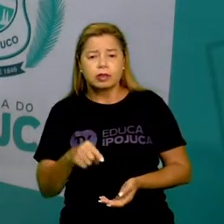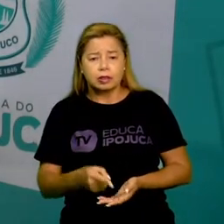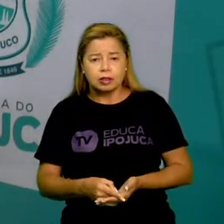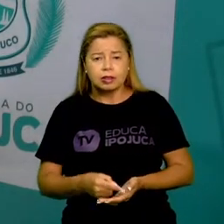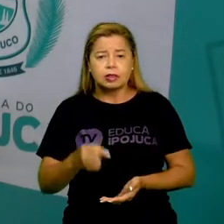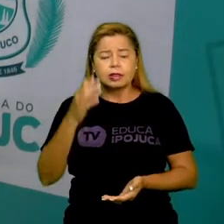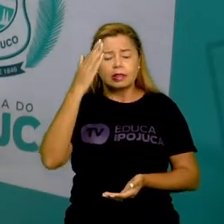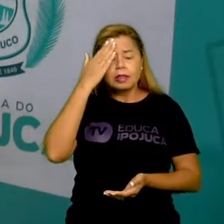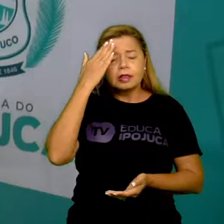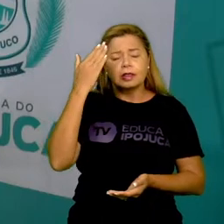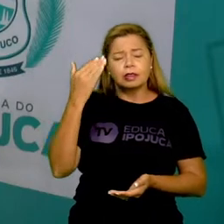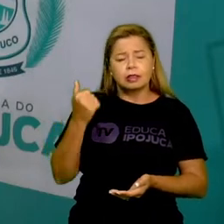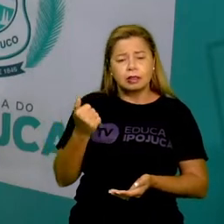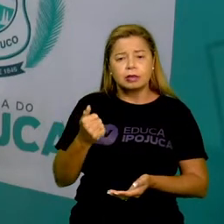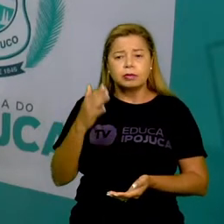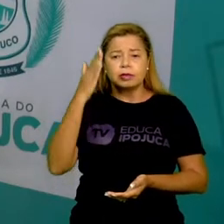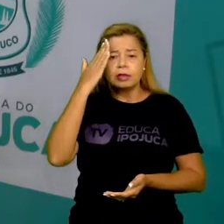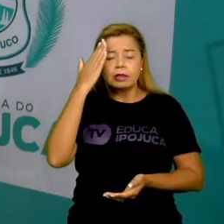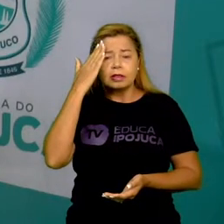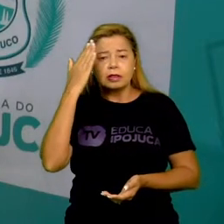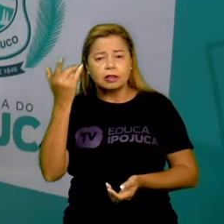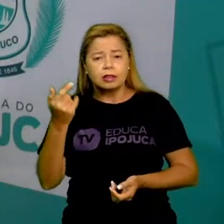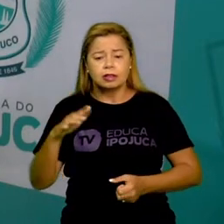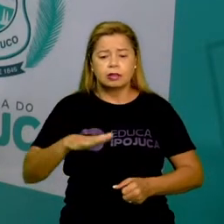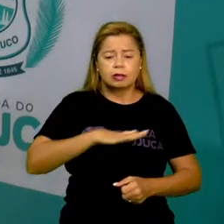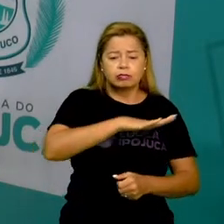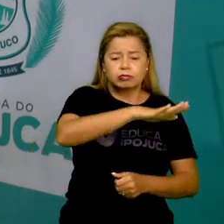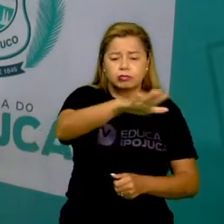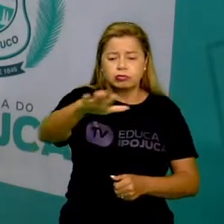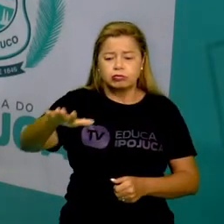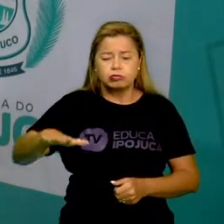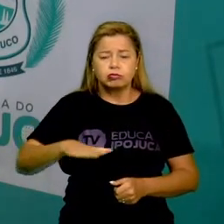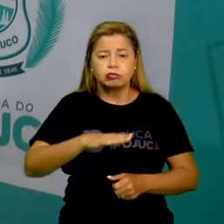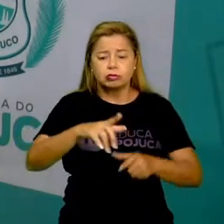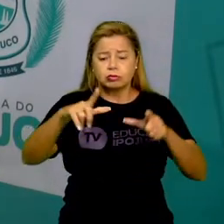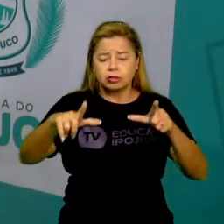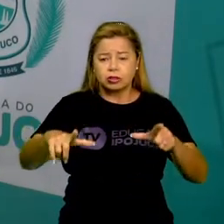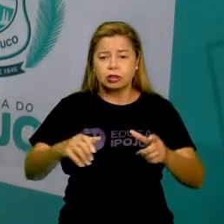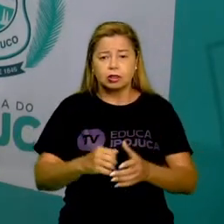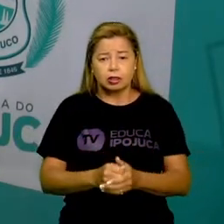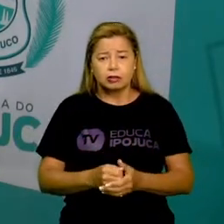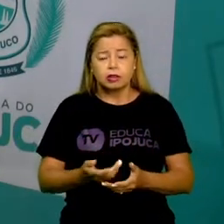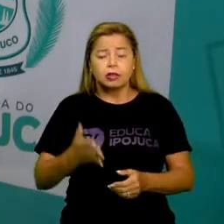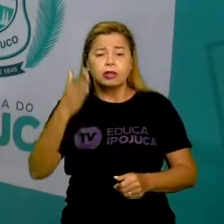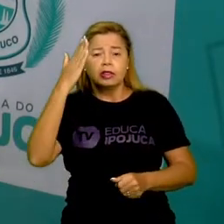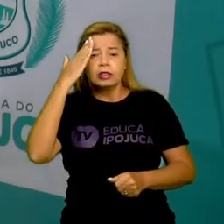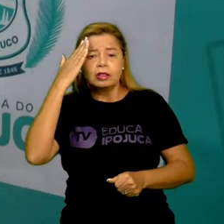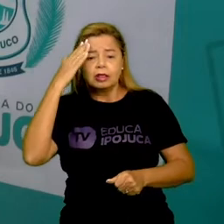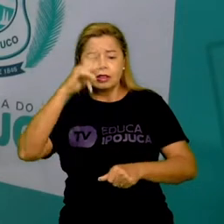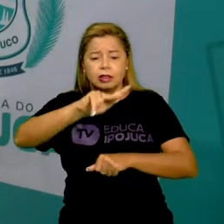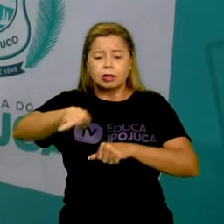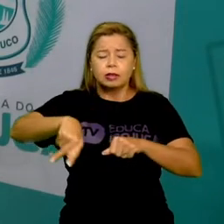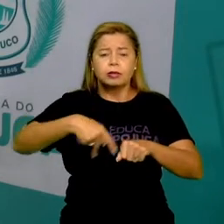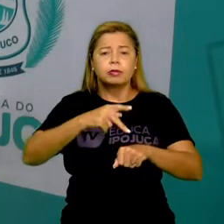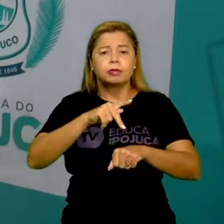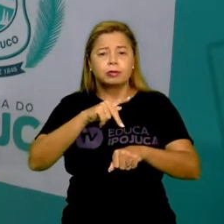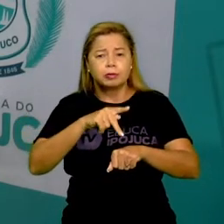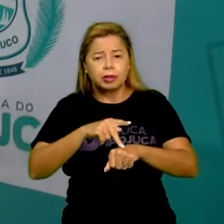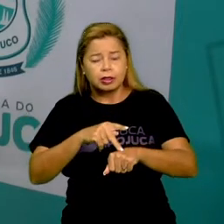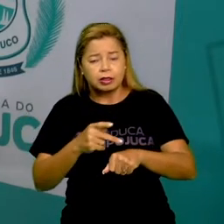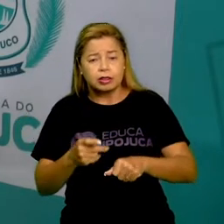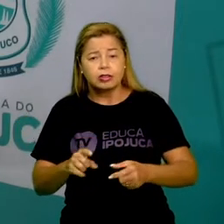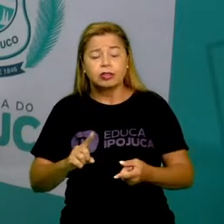Você tem que se entender no seu espaço, entender o seu país, entender a região onde você vive, que é o